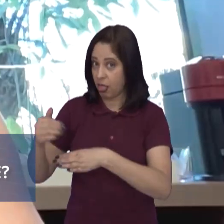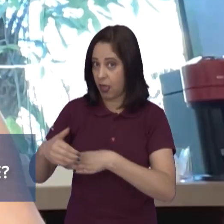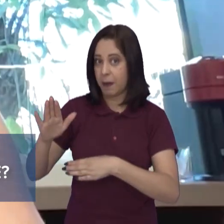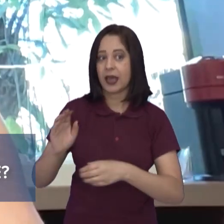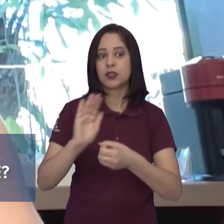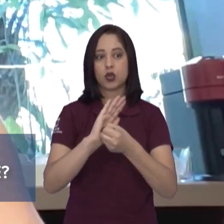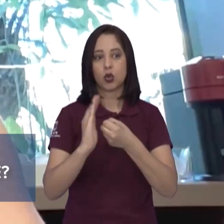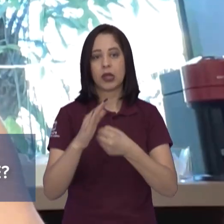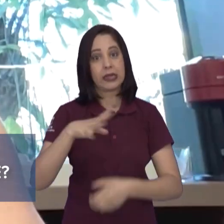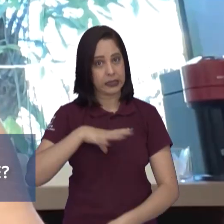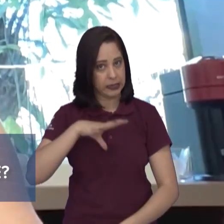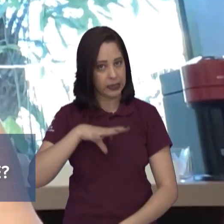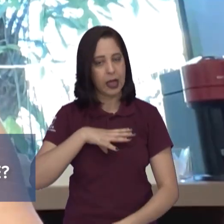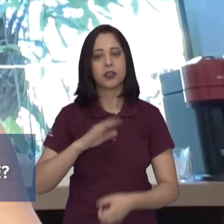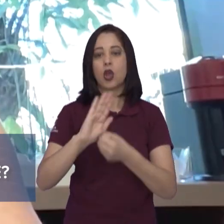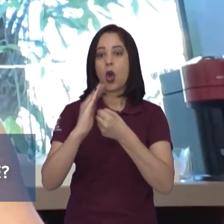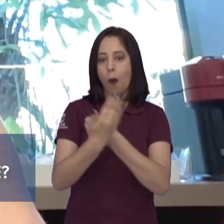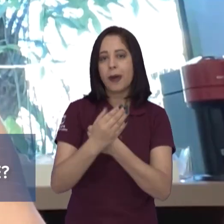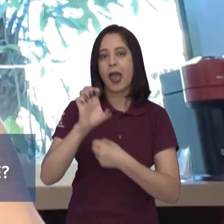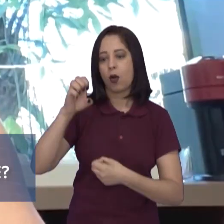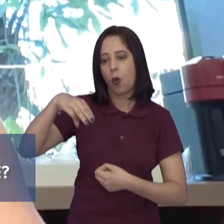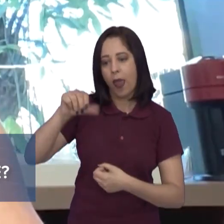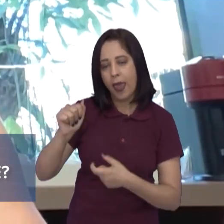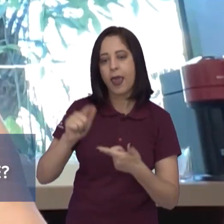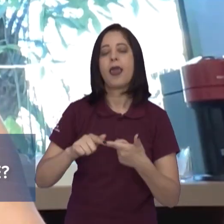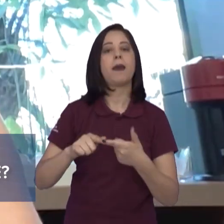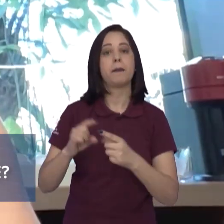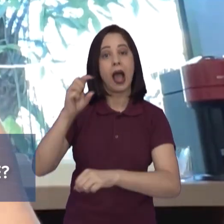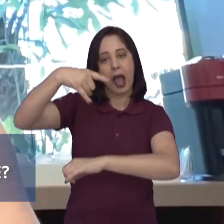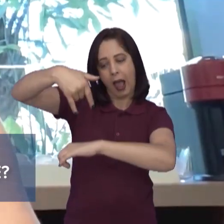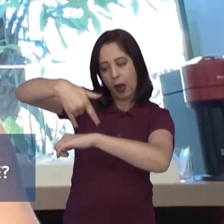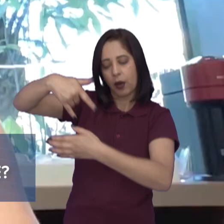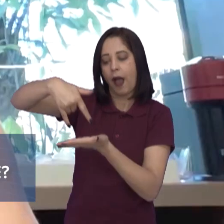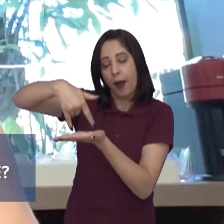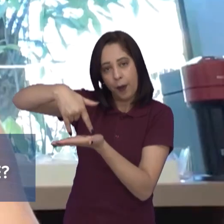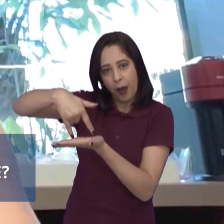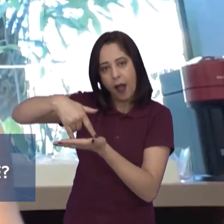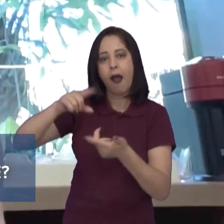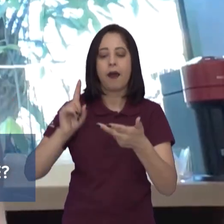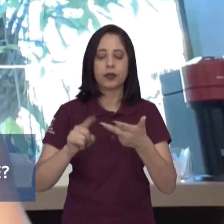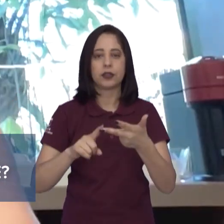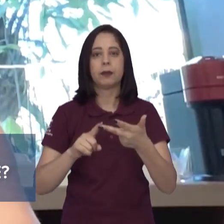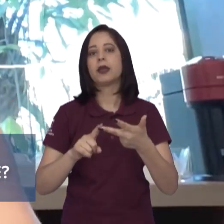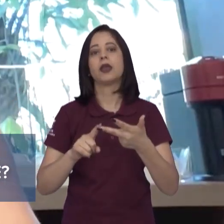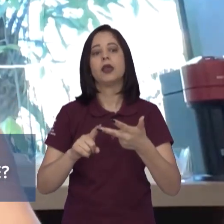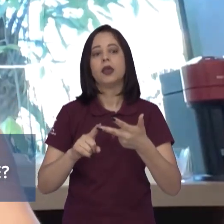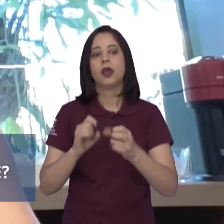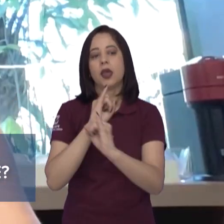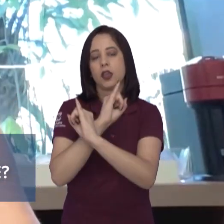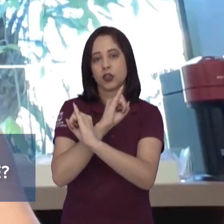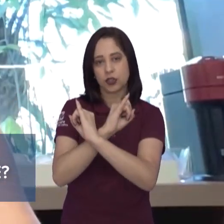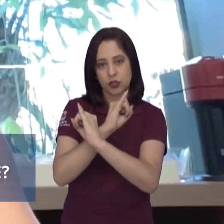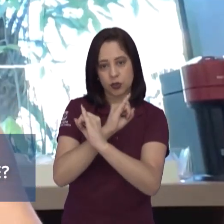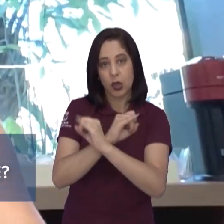Diana, Jardim das Indústrias, Aquários e aqui na parte do Royal Park, né? Até o Jardim